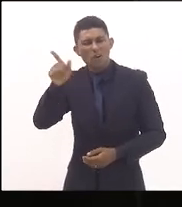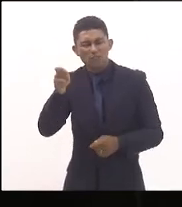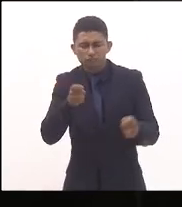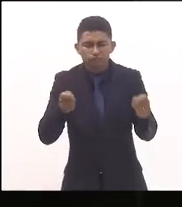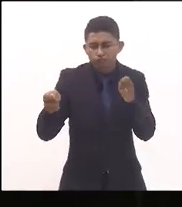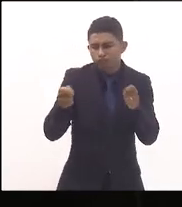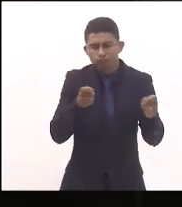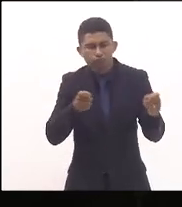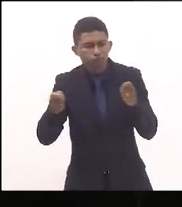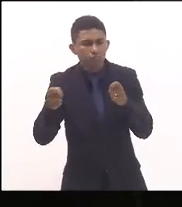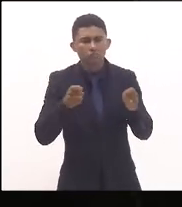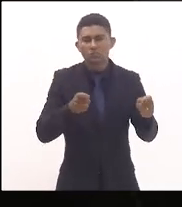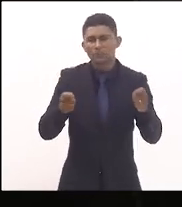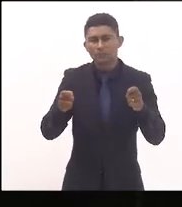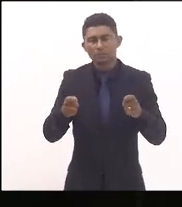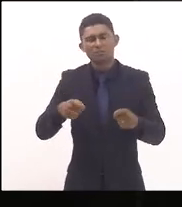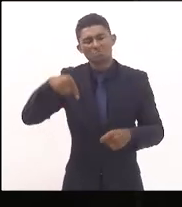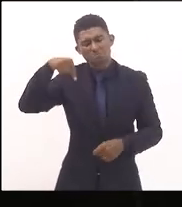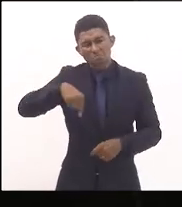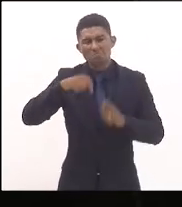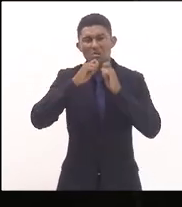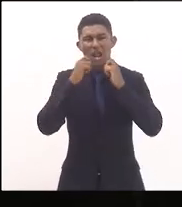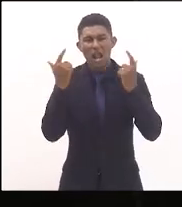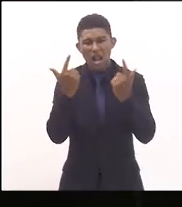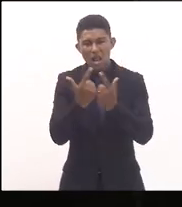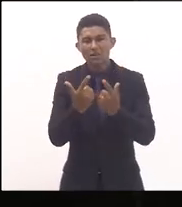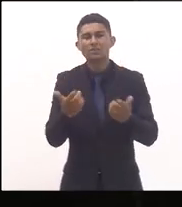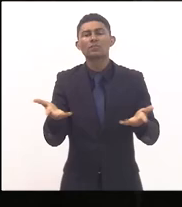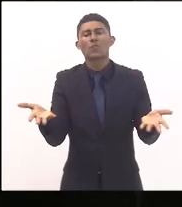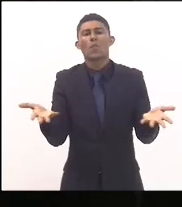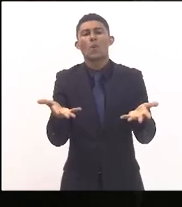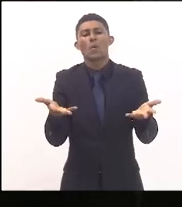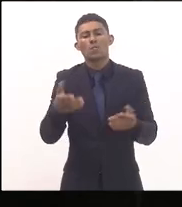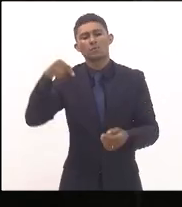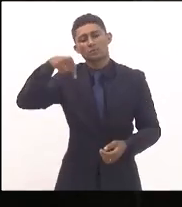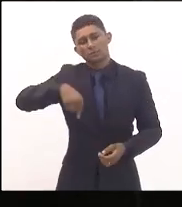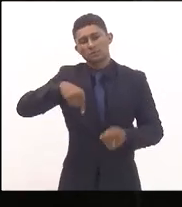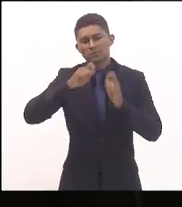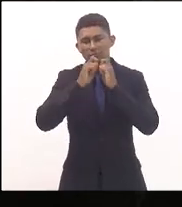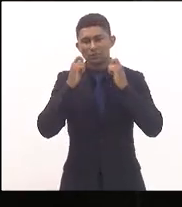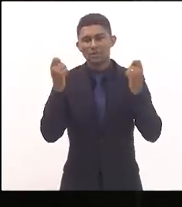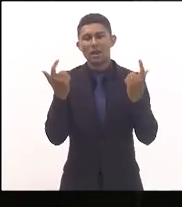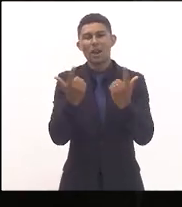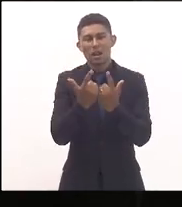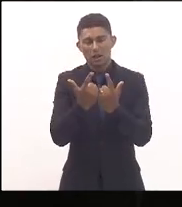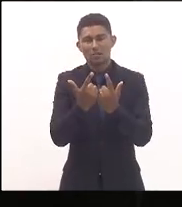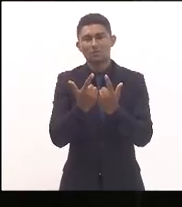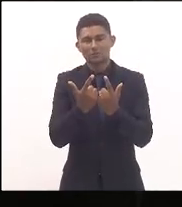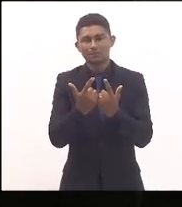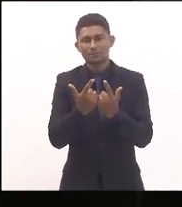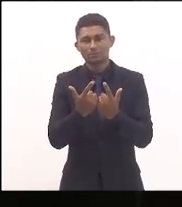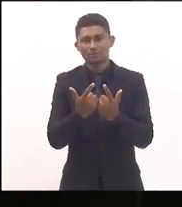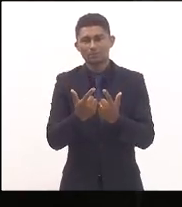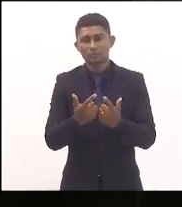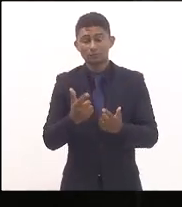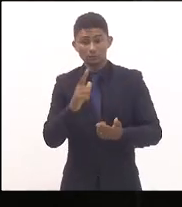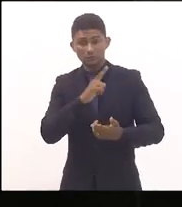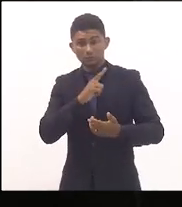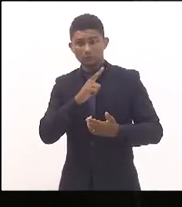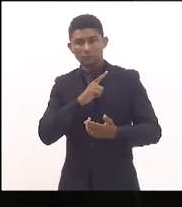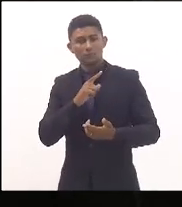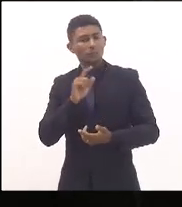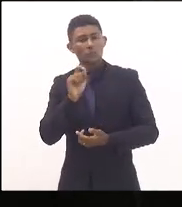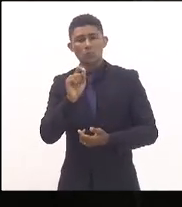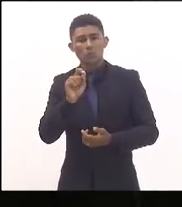nós mais precisávamos de apoio hoje Assembleia Legislativa ela está traduzida